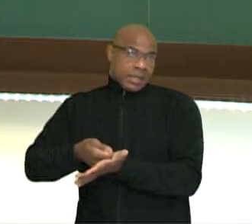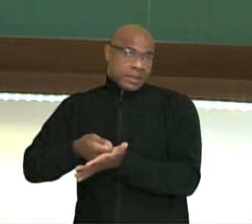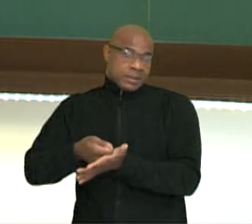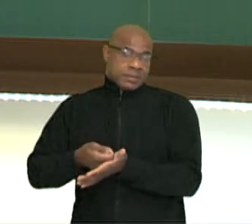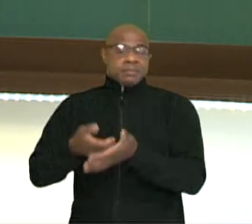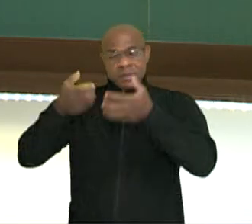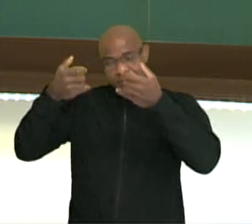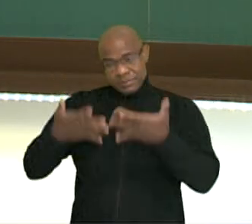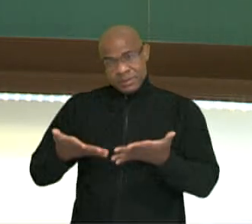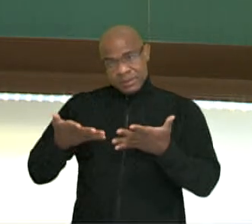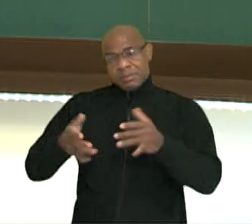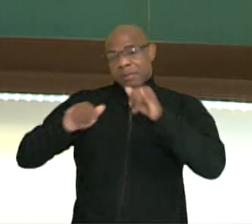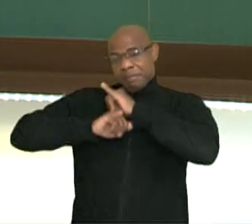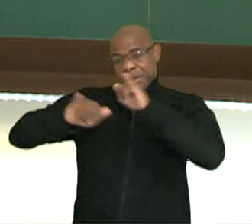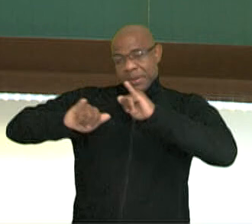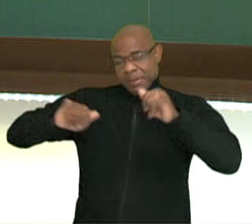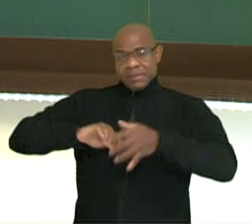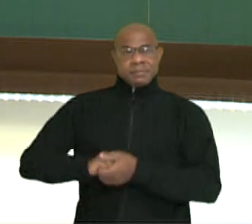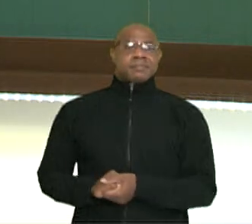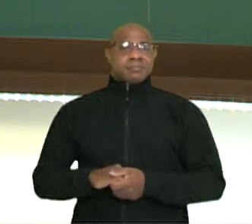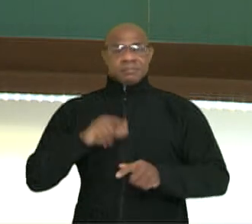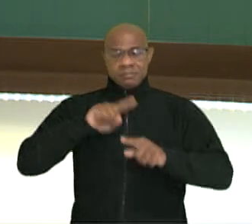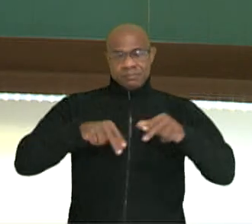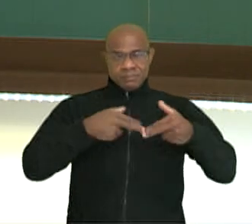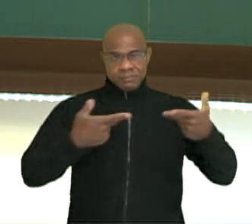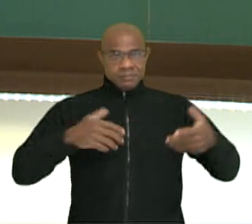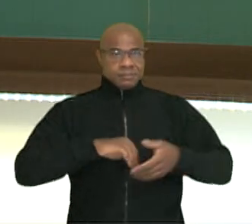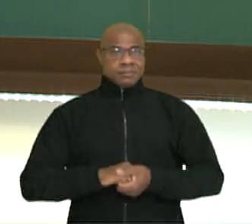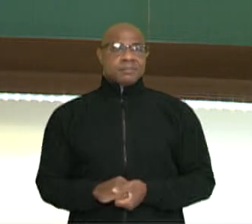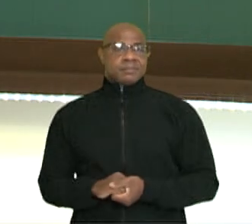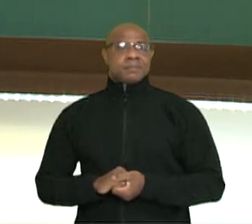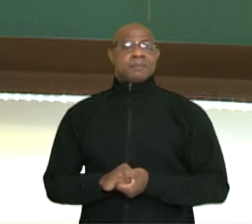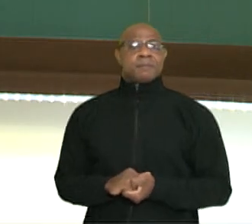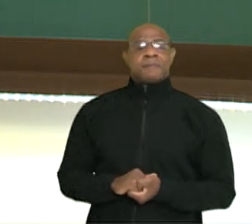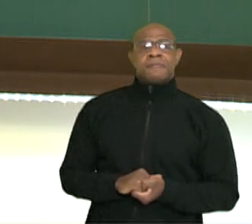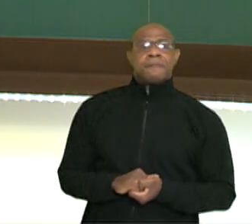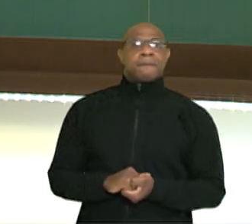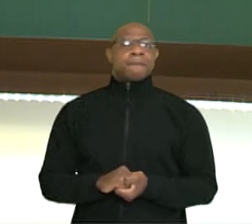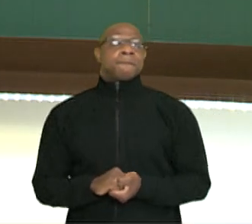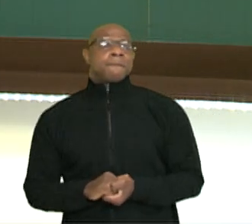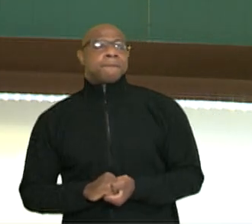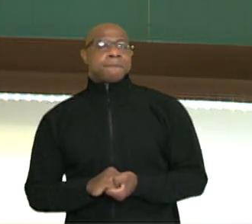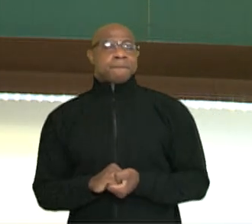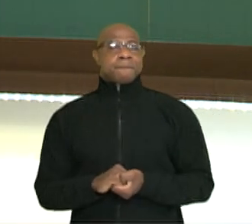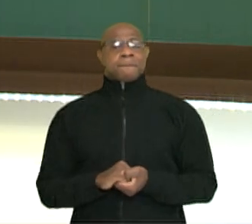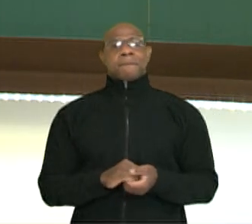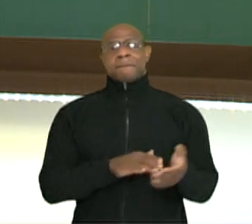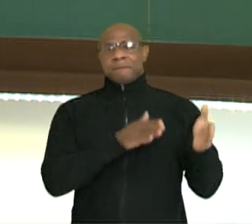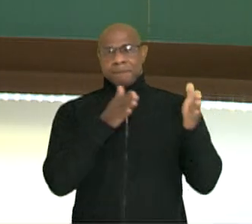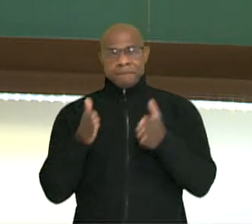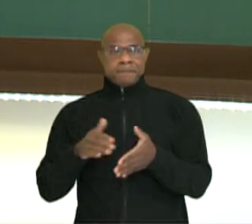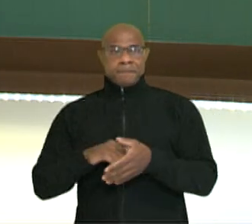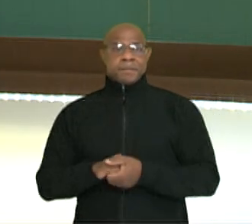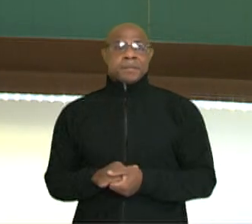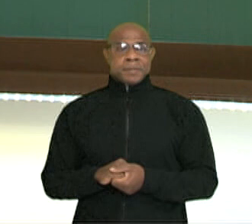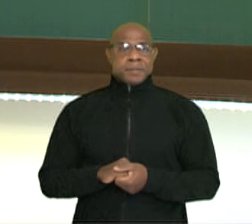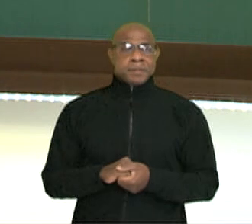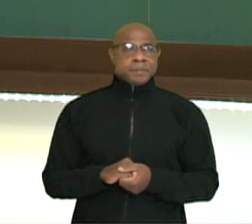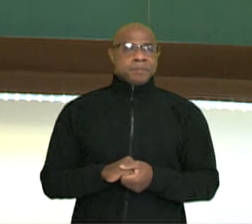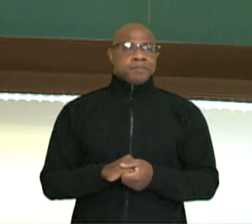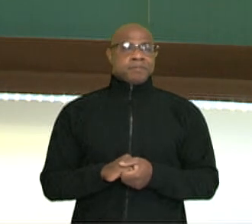falar aquilo. Então, esses são os sponsors, os patrocinadores, ok? Então, let's go! This